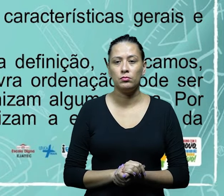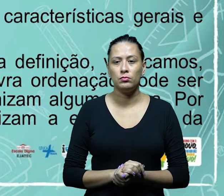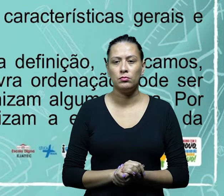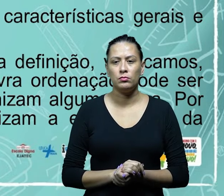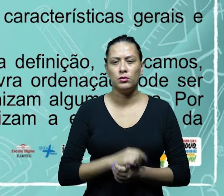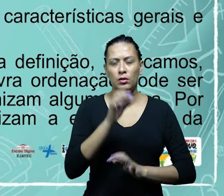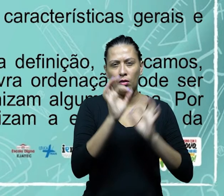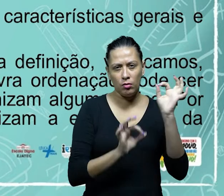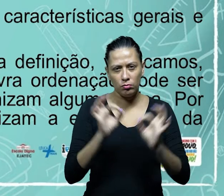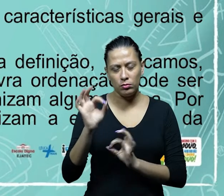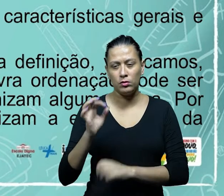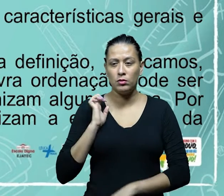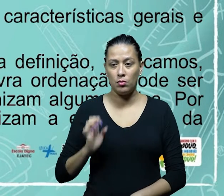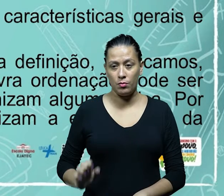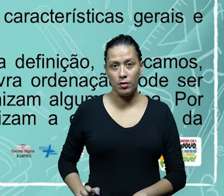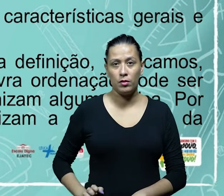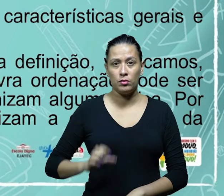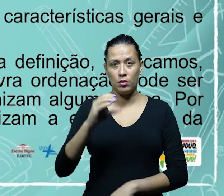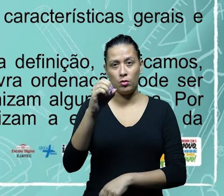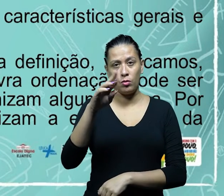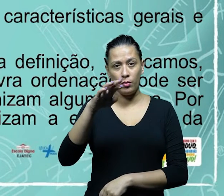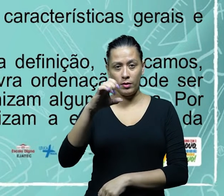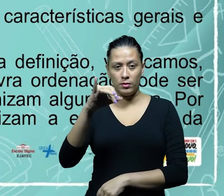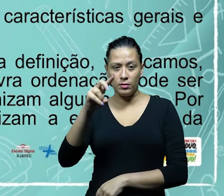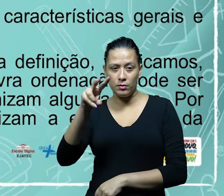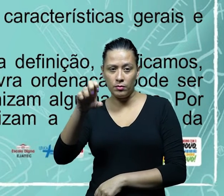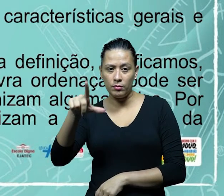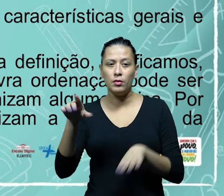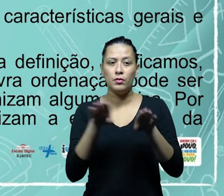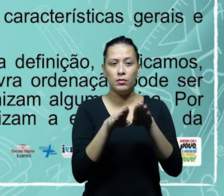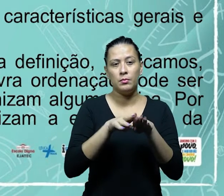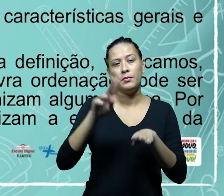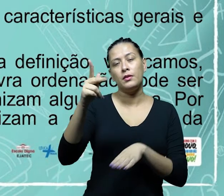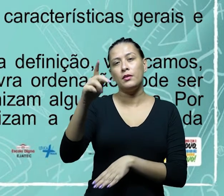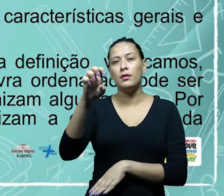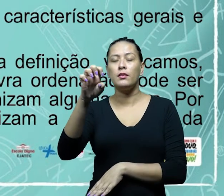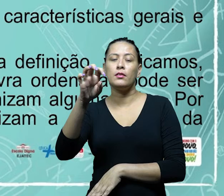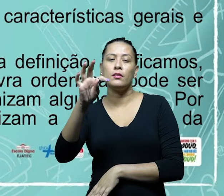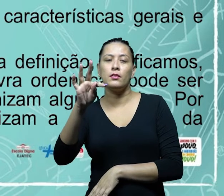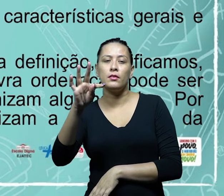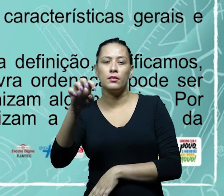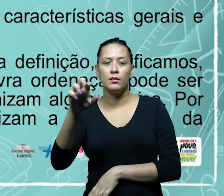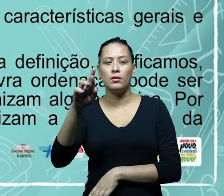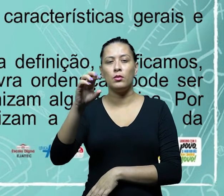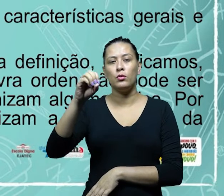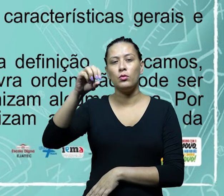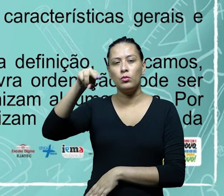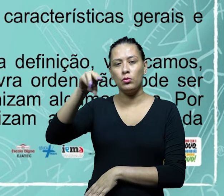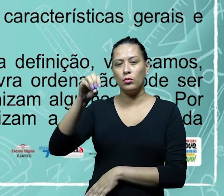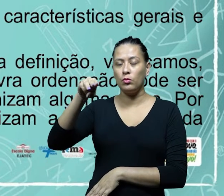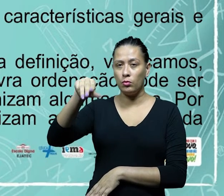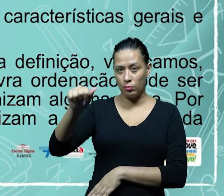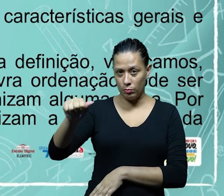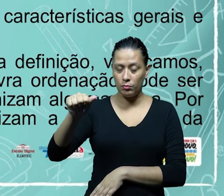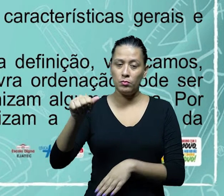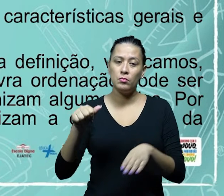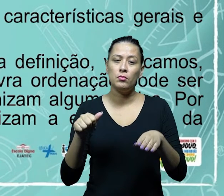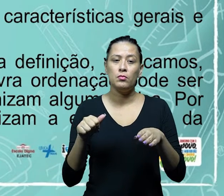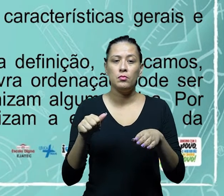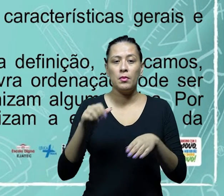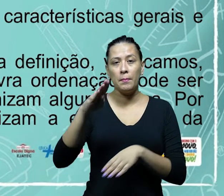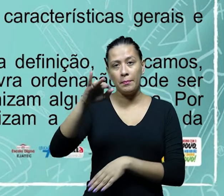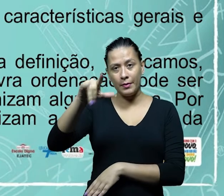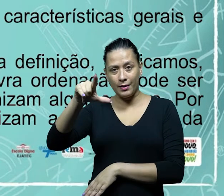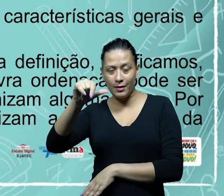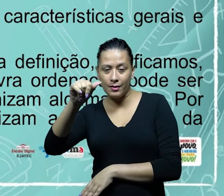heterotoma e bilateralmente atributiva das relações tá bom sociais na medida do bem